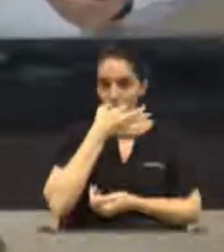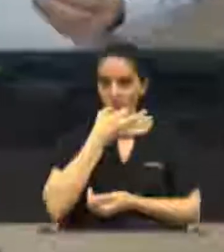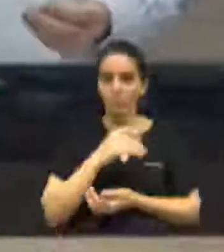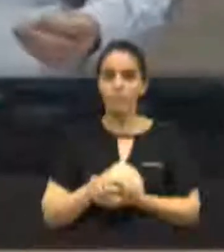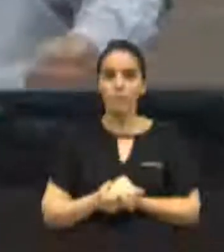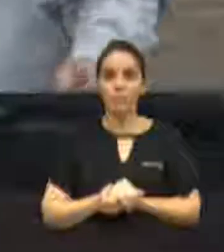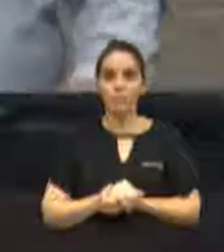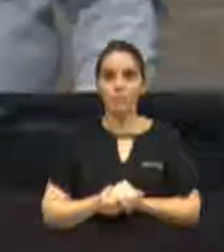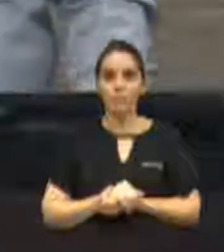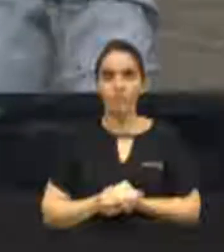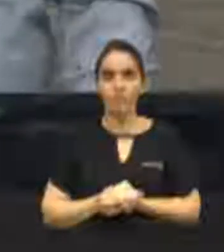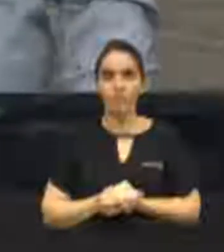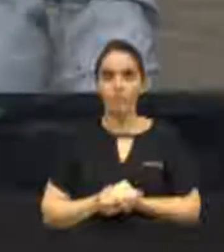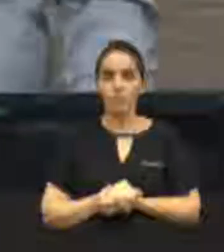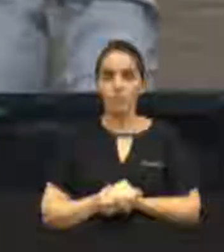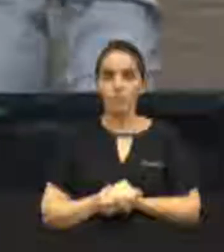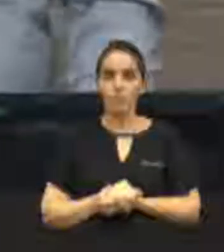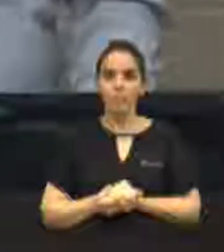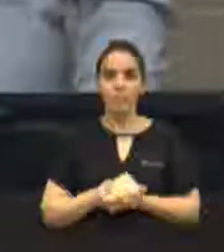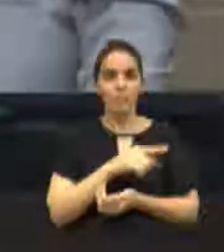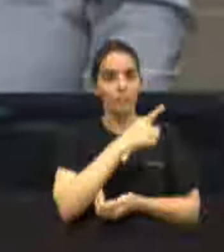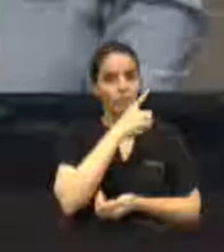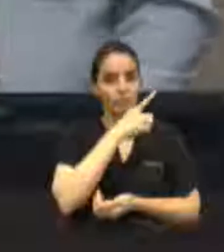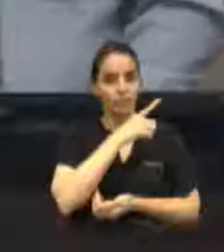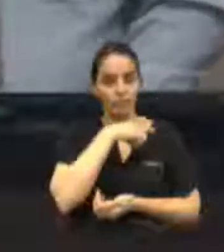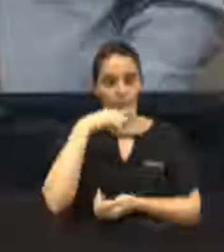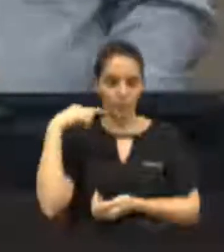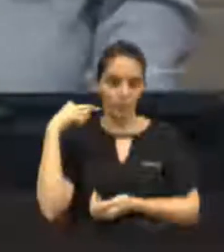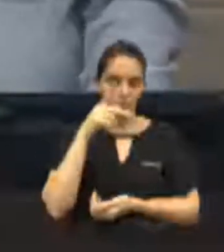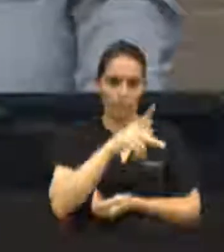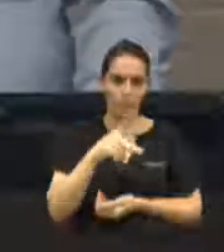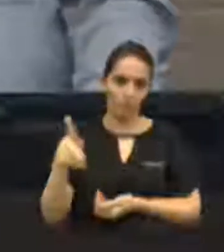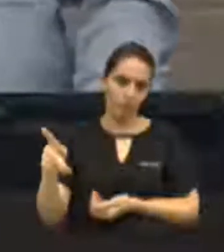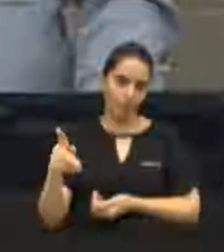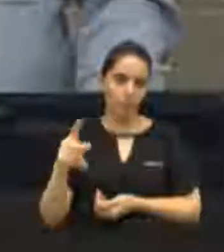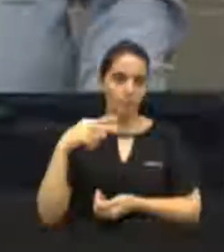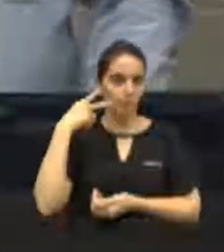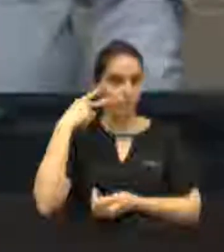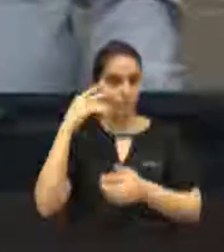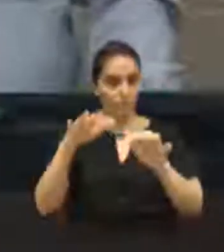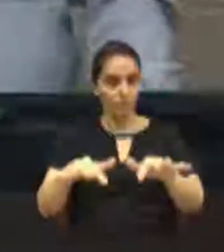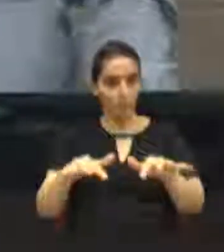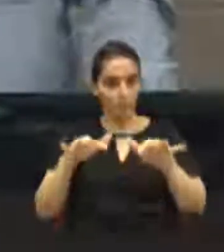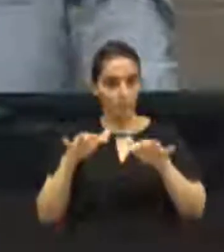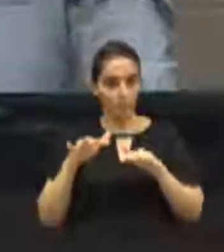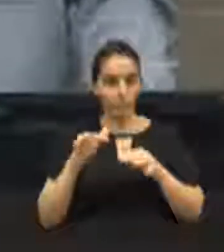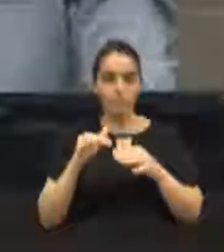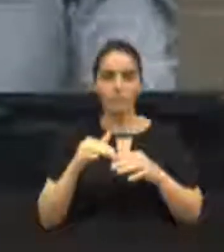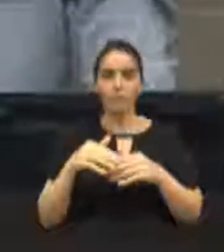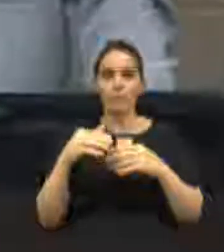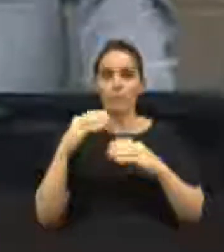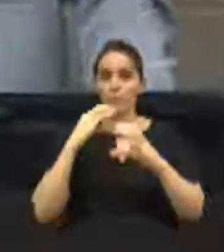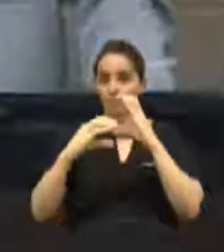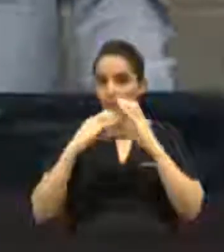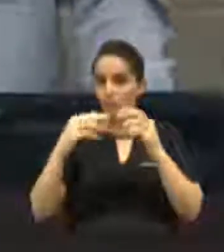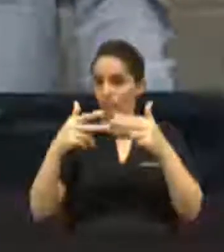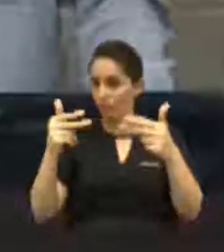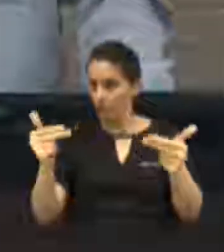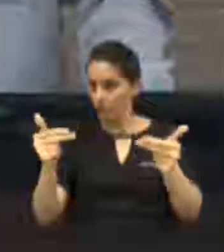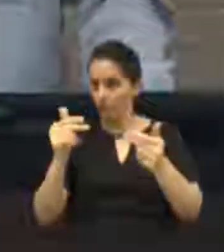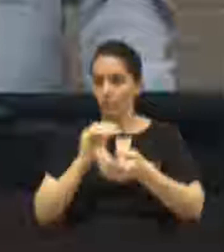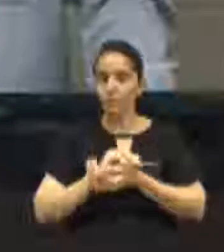José Roberto Bernardo. Senhor presidente, nobres colegas, público presente, meio de comunicações,